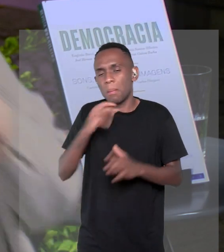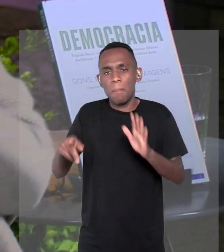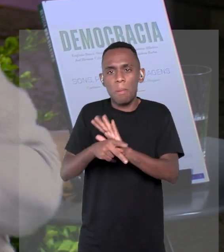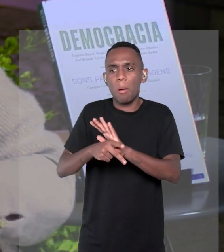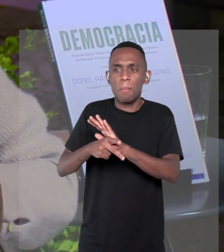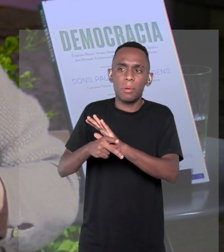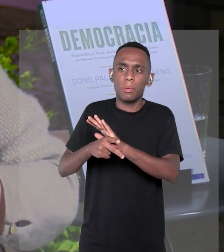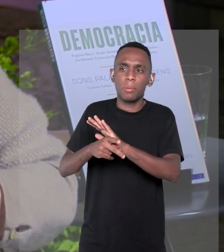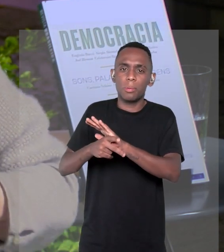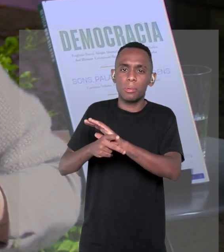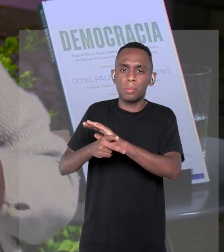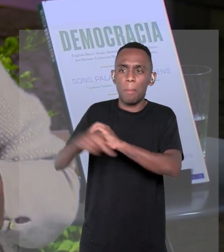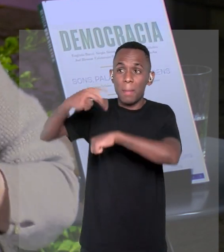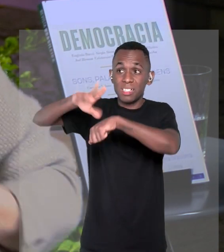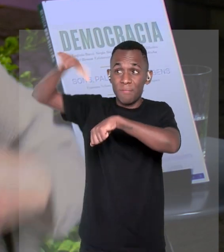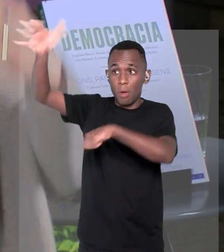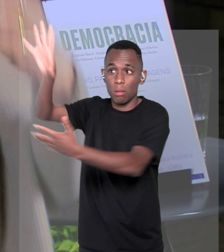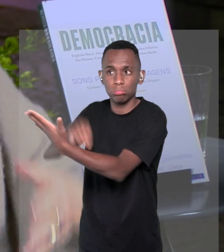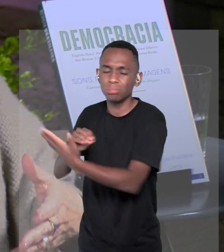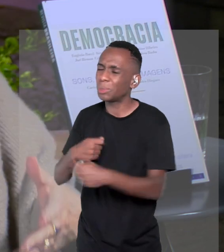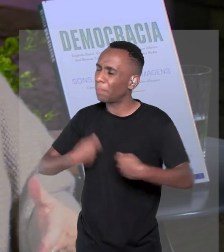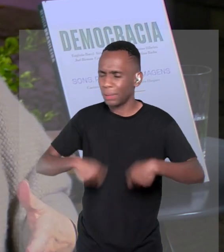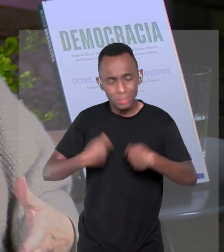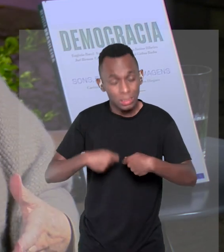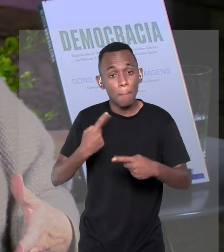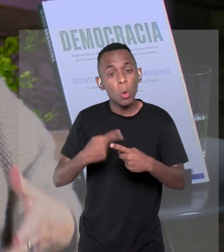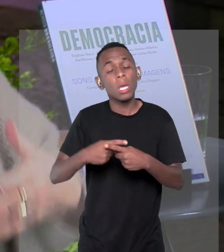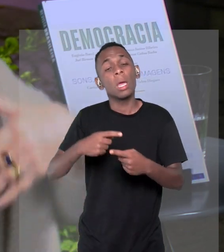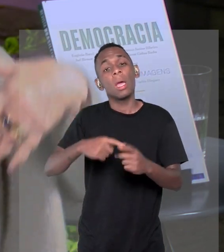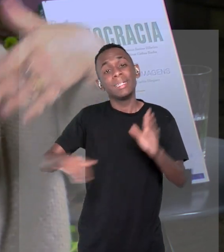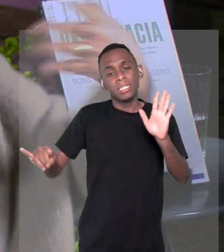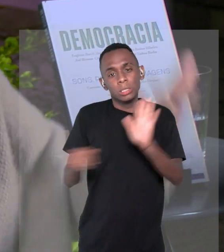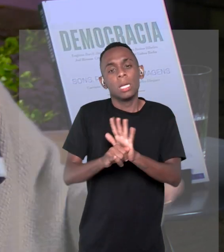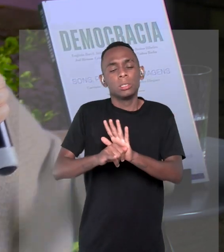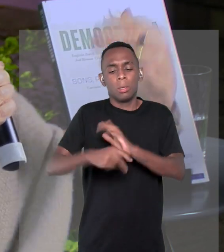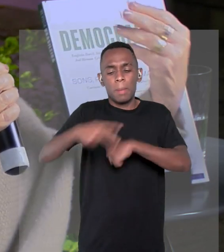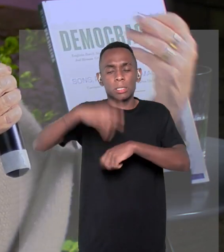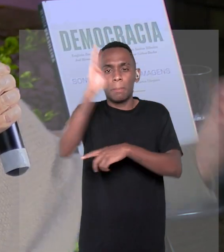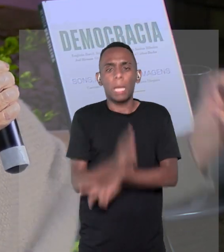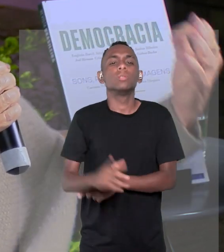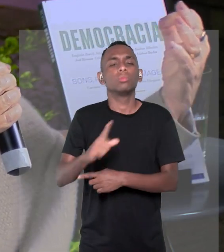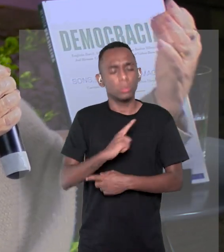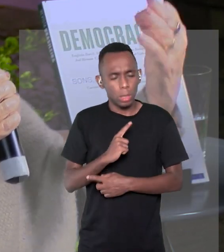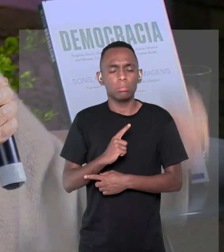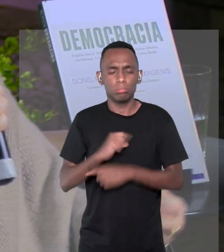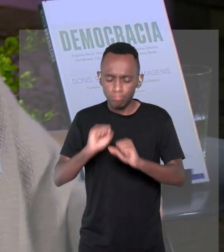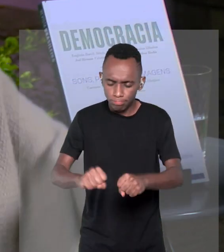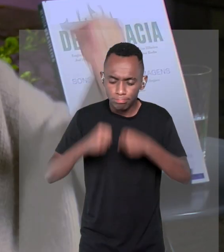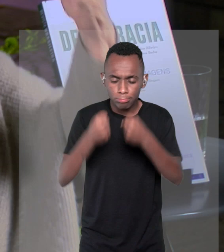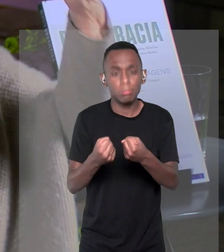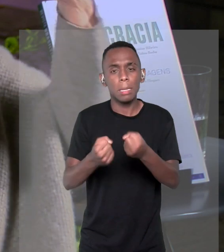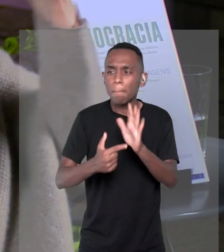isso ou ser aquilo. O Brasil tem que ser brasileiro e mostrar aquilo que ele é,